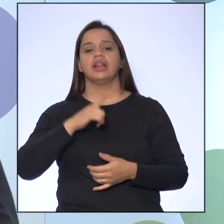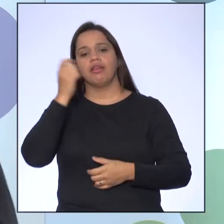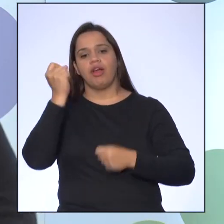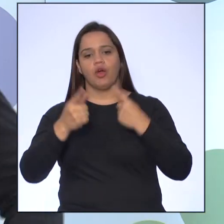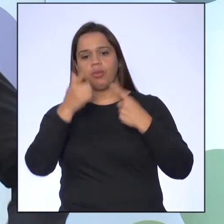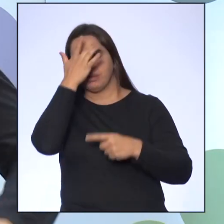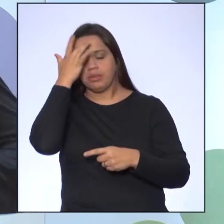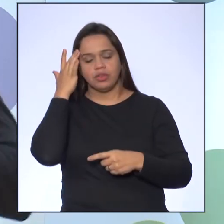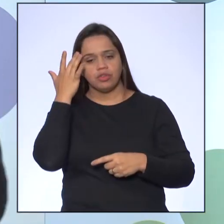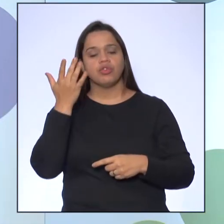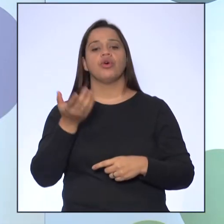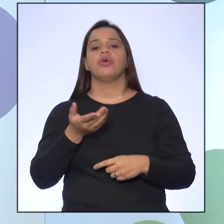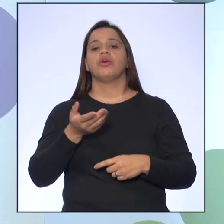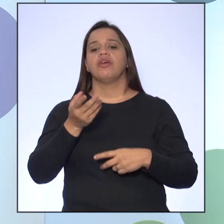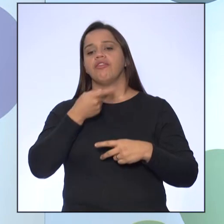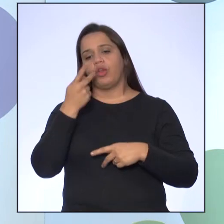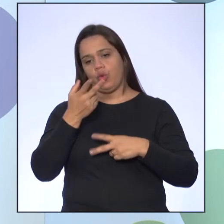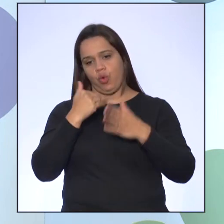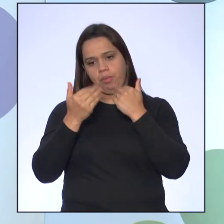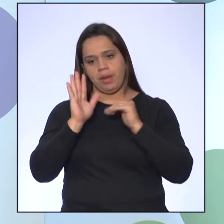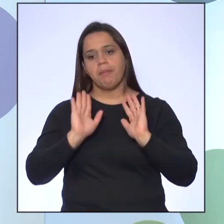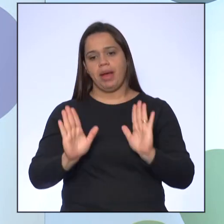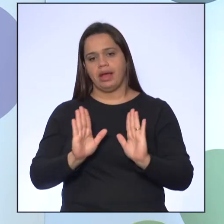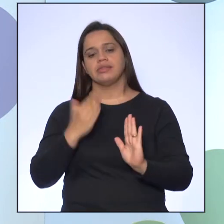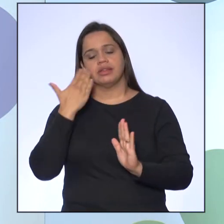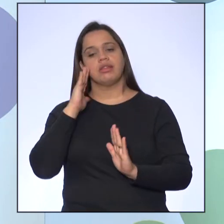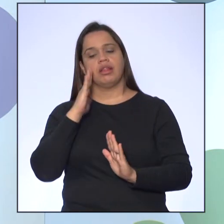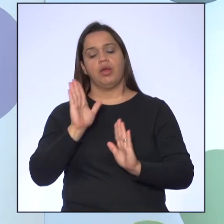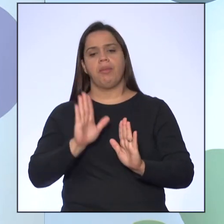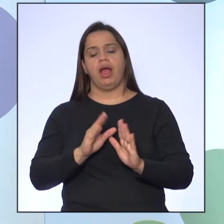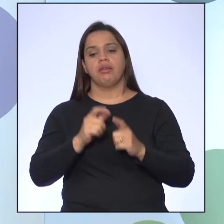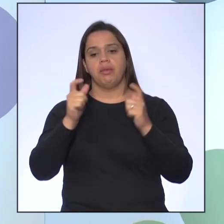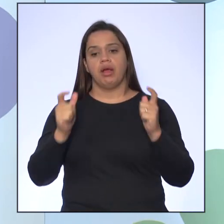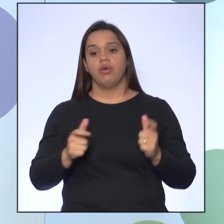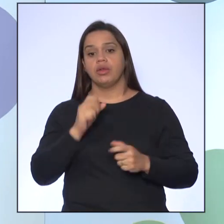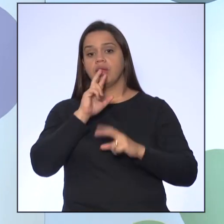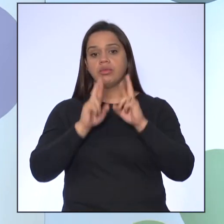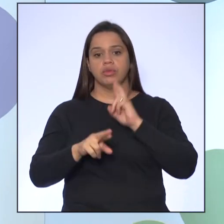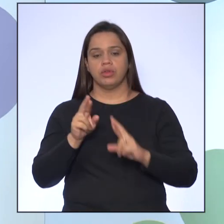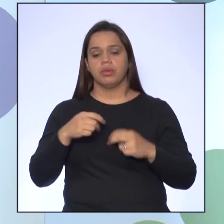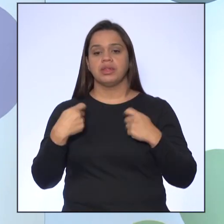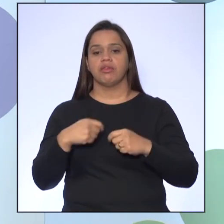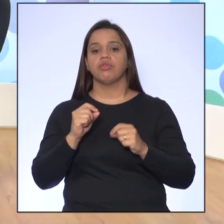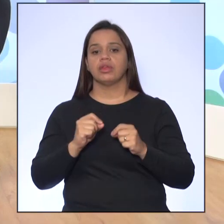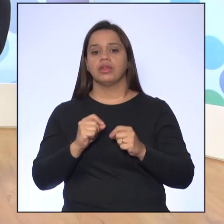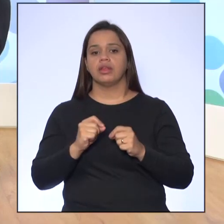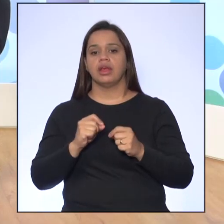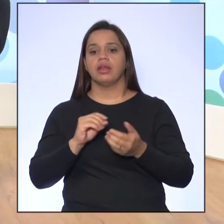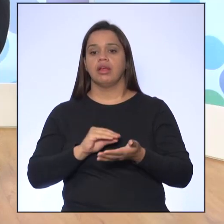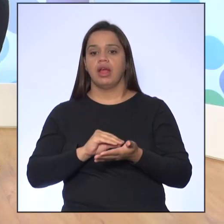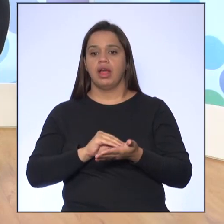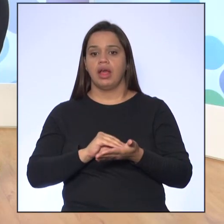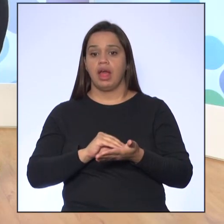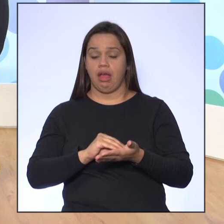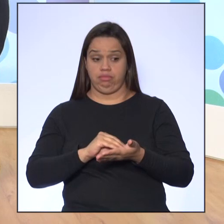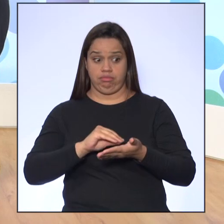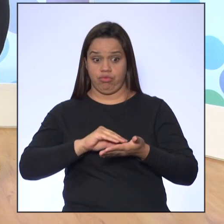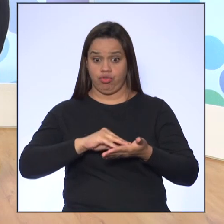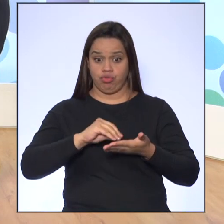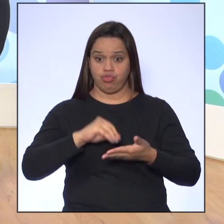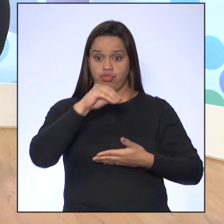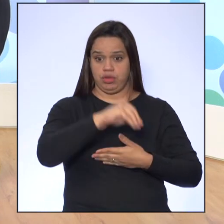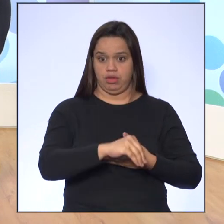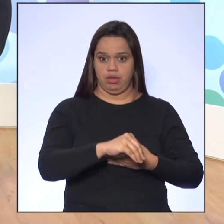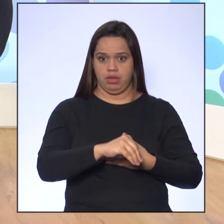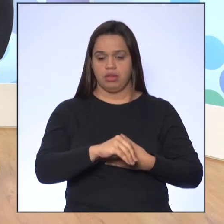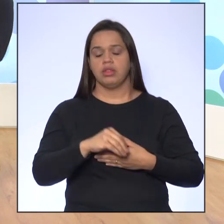elas entenderam bem o que seria, né? Mas a maioria falou que deveria reservar, né? Boa. Quem falou foi a Fernando, Rafael,